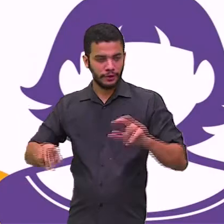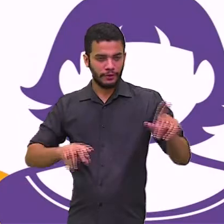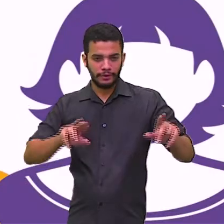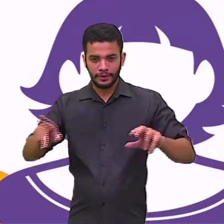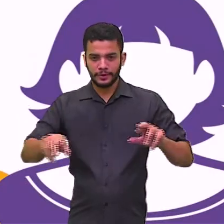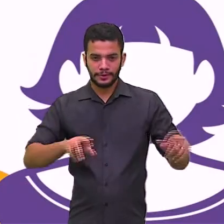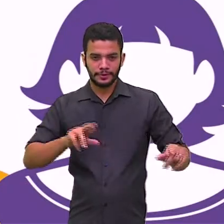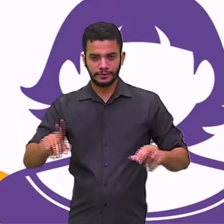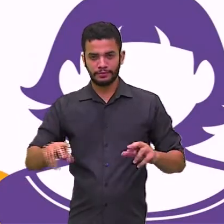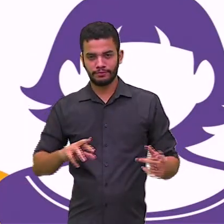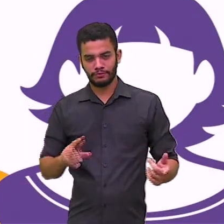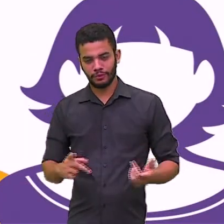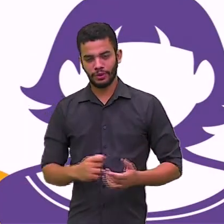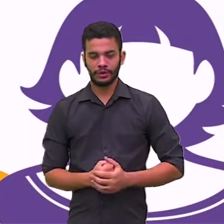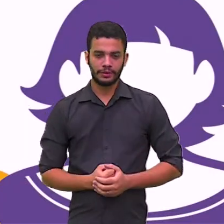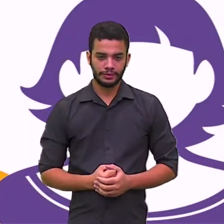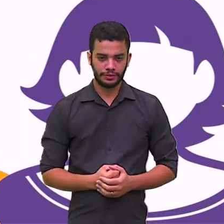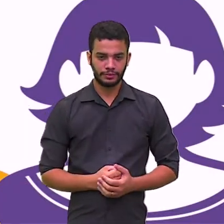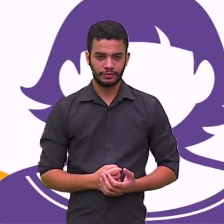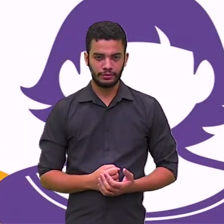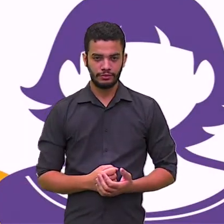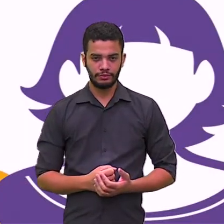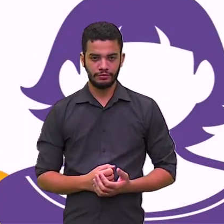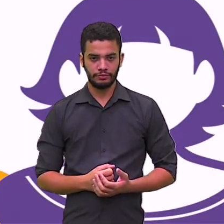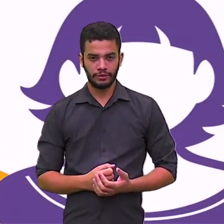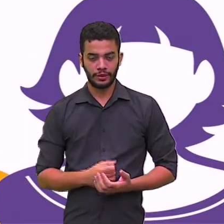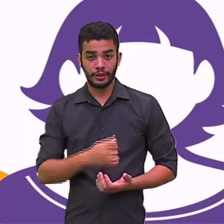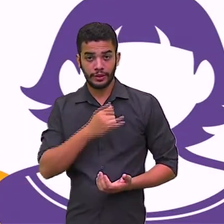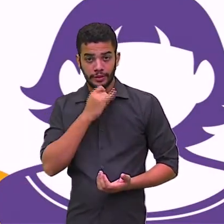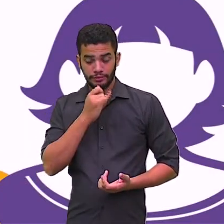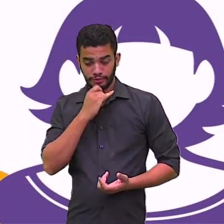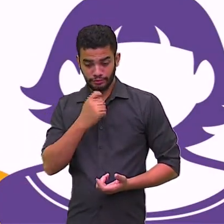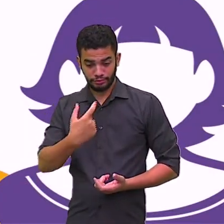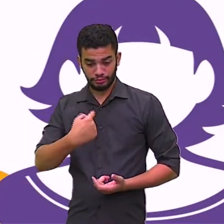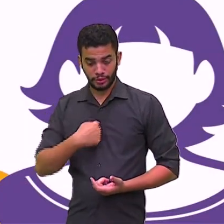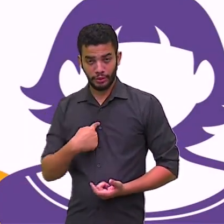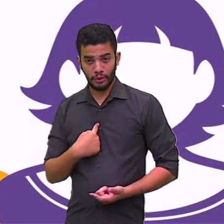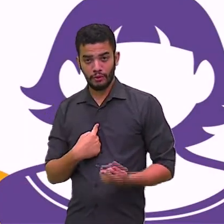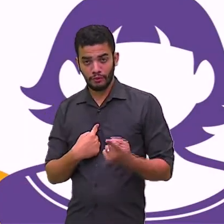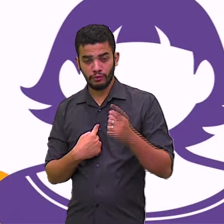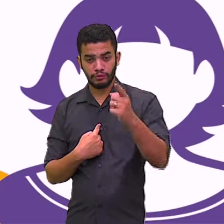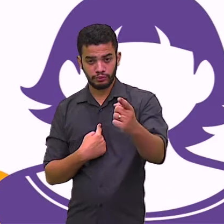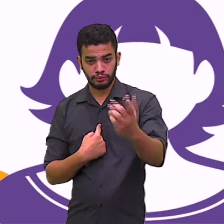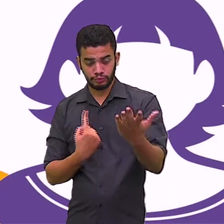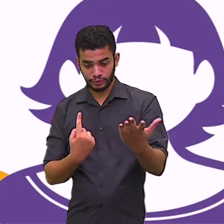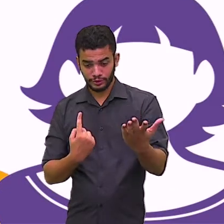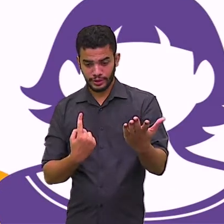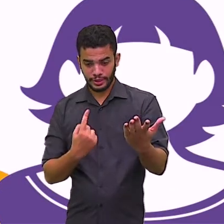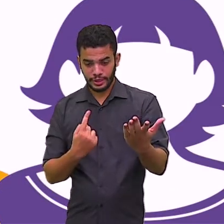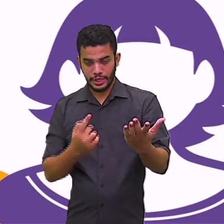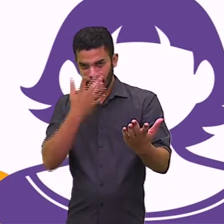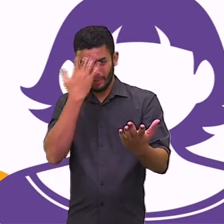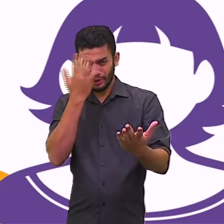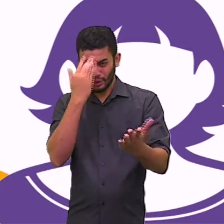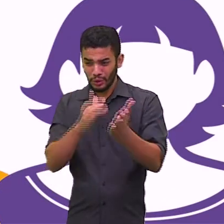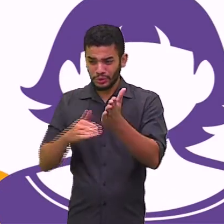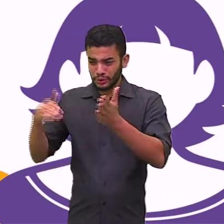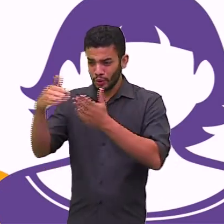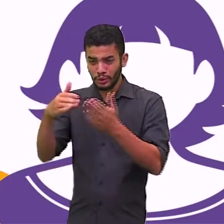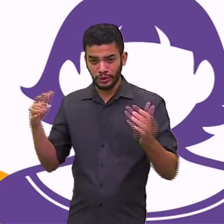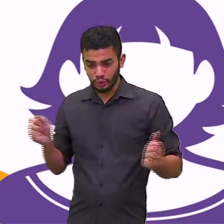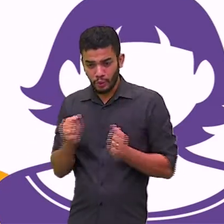que une distintos indivíduos, eu e você, que formam a sociedade,